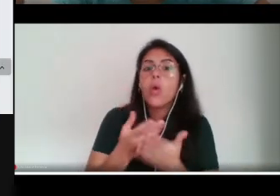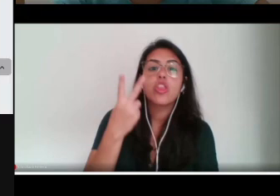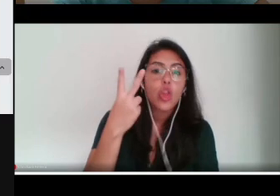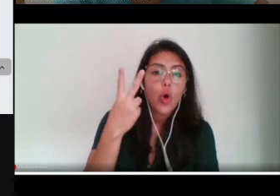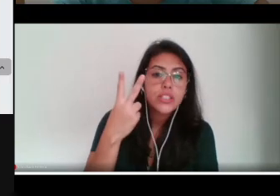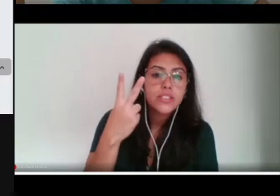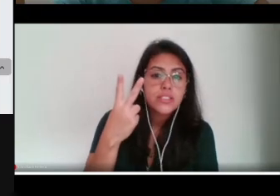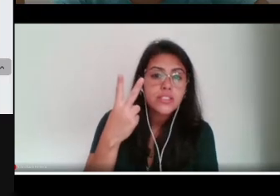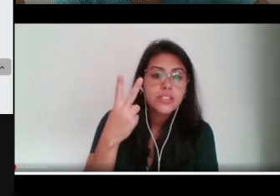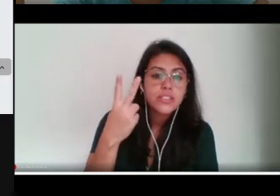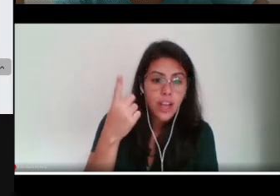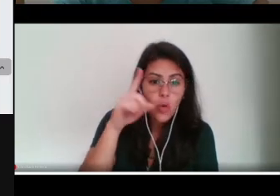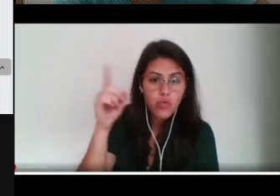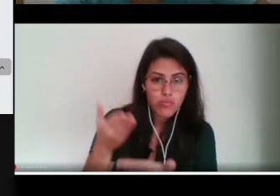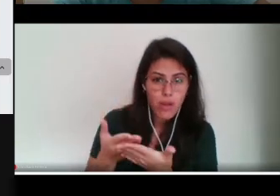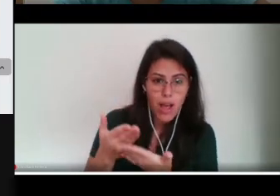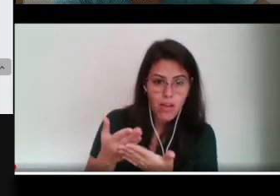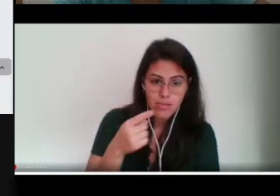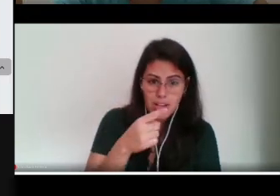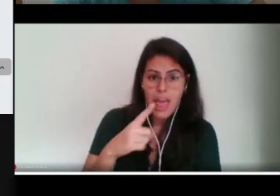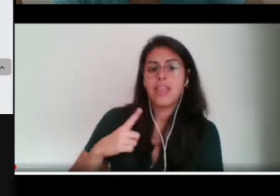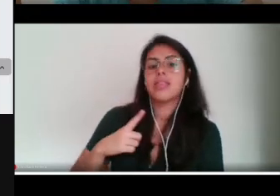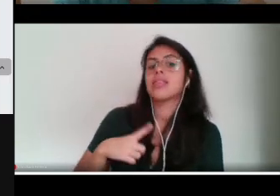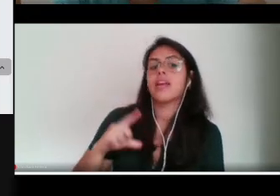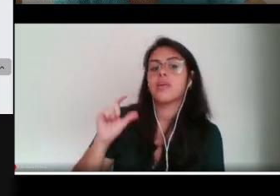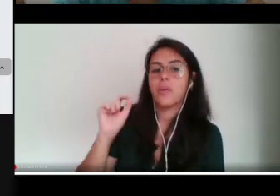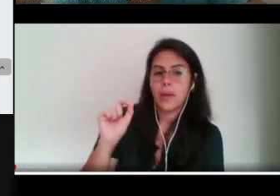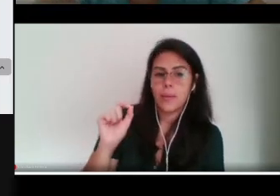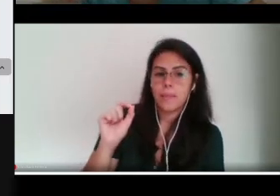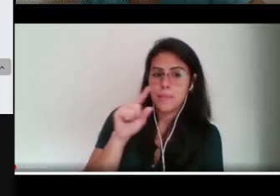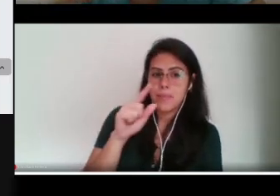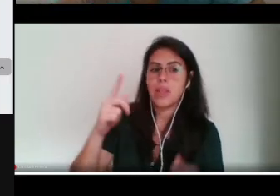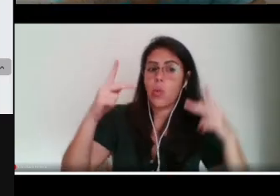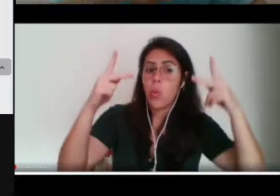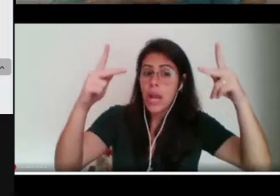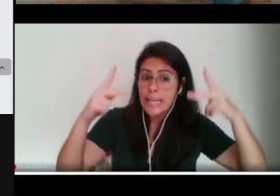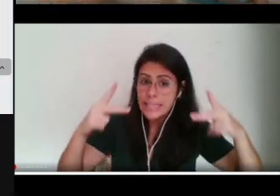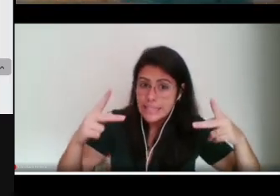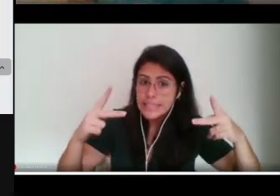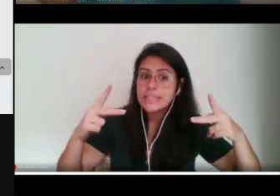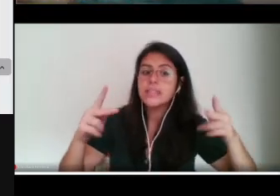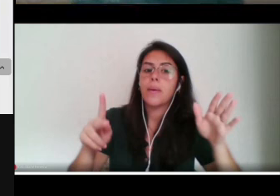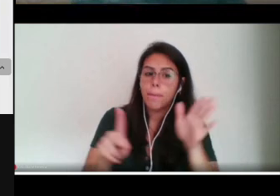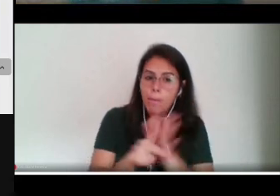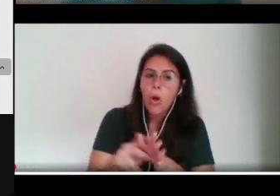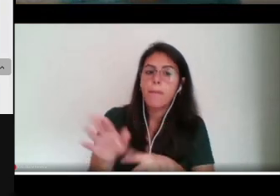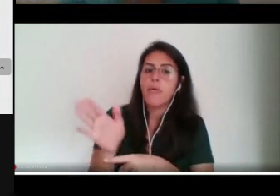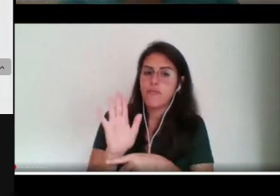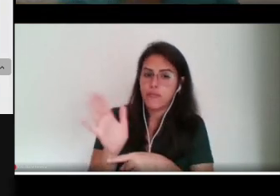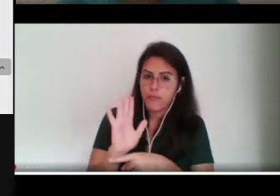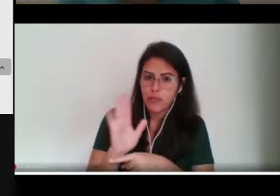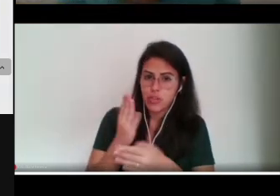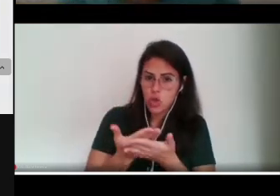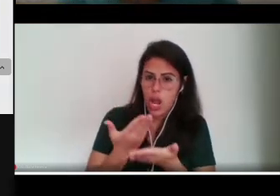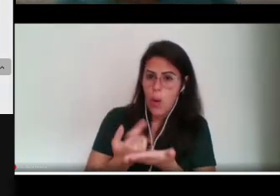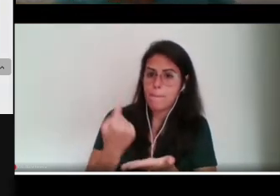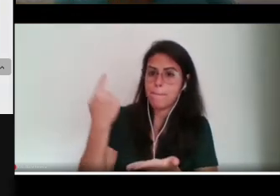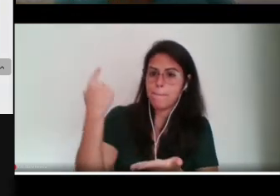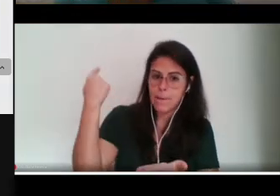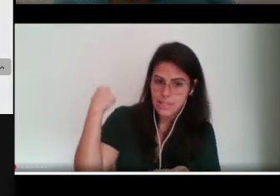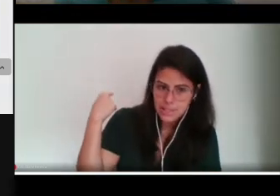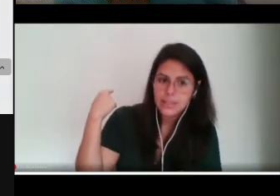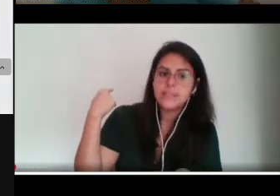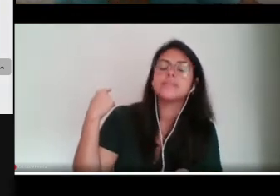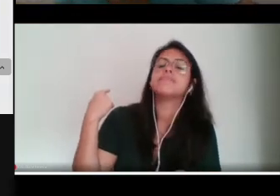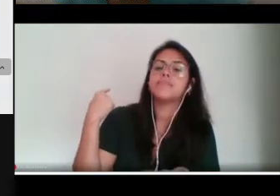da aula passada e aqui eu tenho o link das anotações da aula passada. É isso que você quer